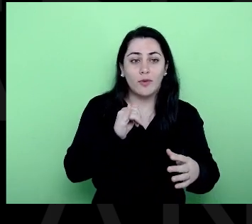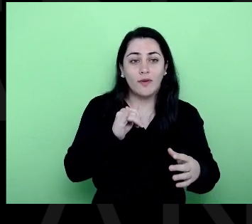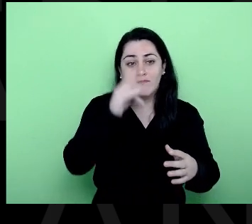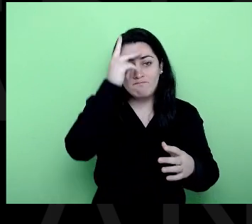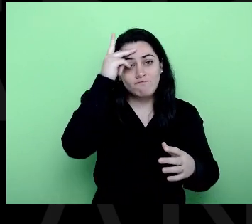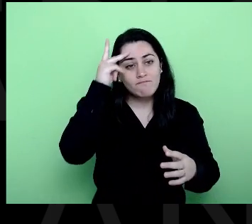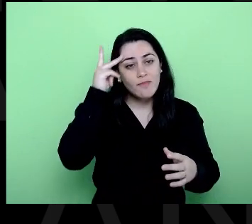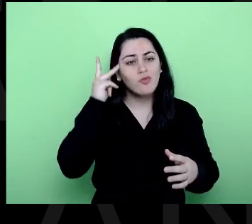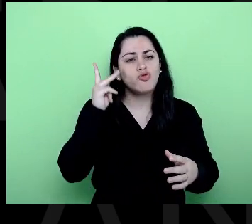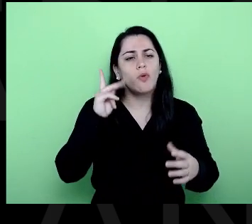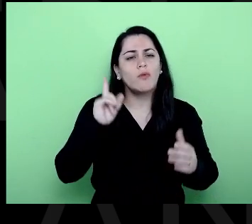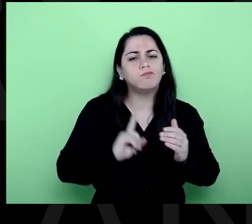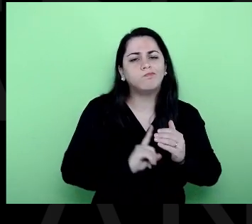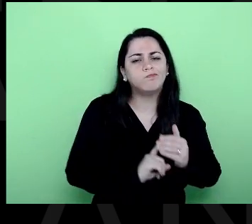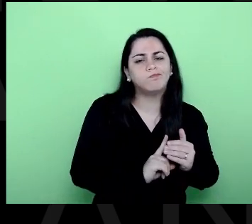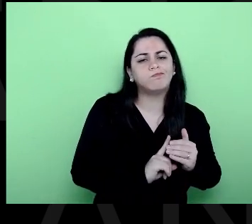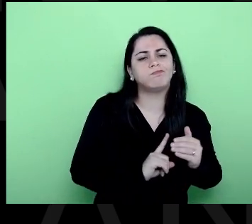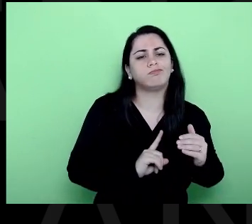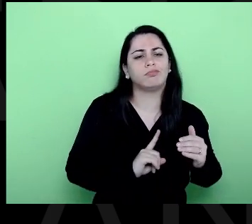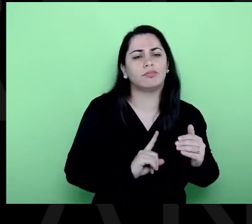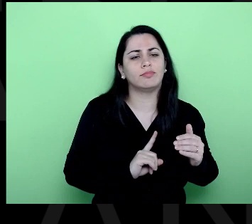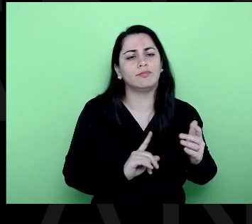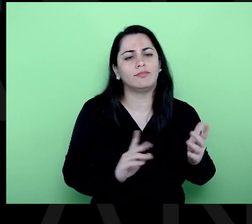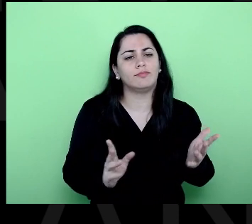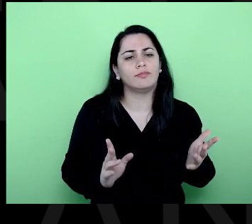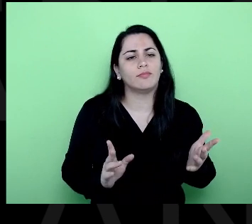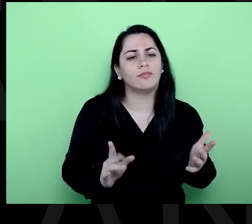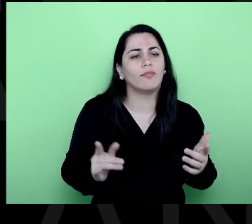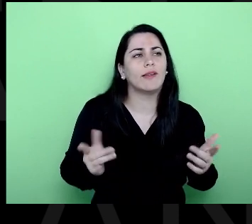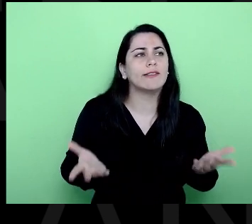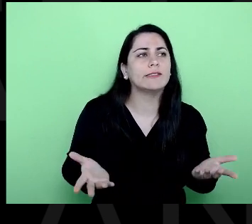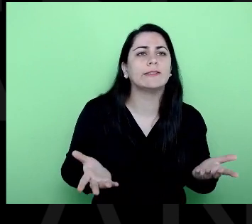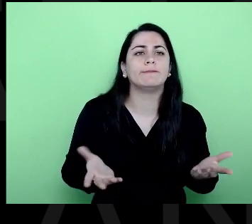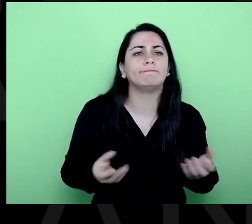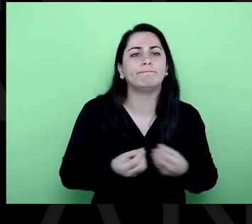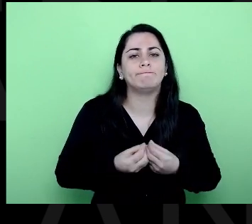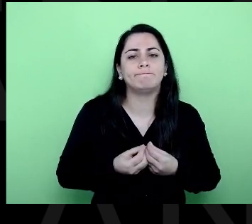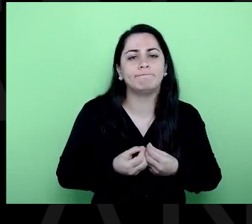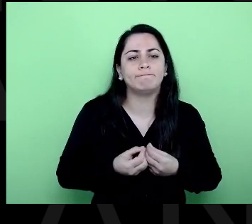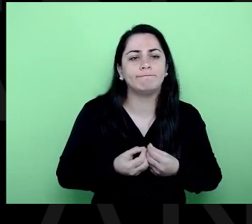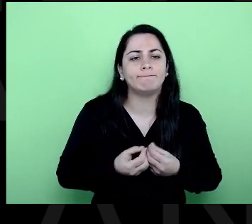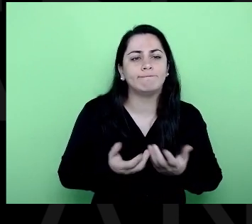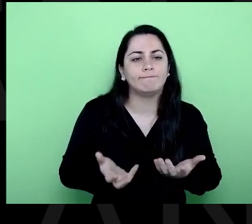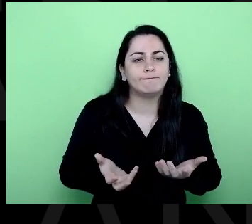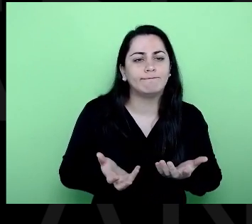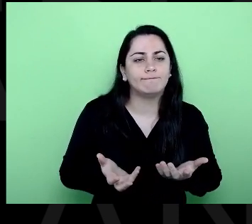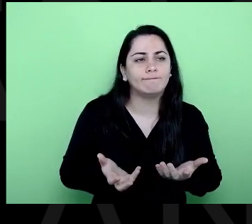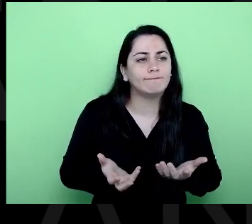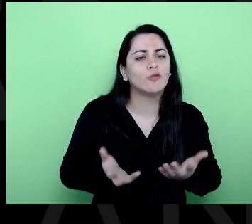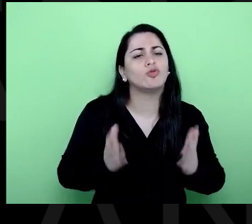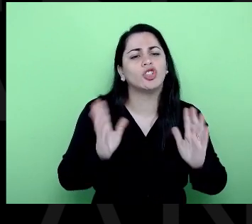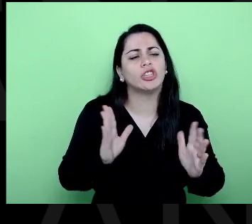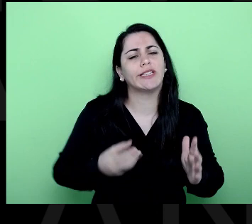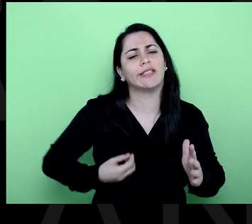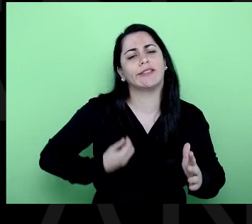recolhe, eu acho que já não há mais... Gente, já fuçaram a